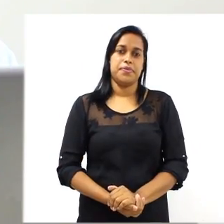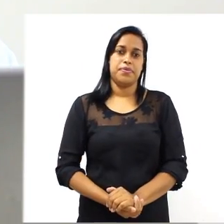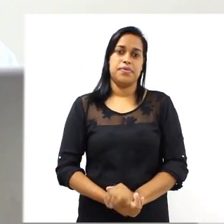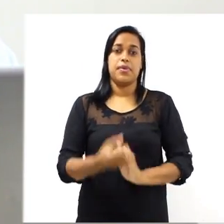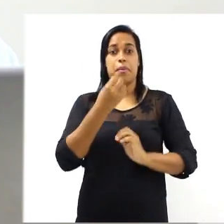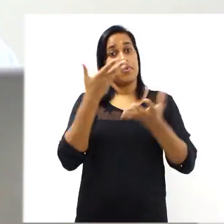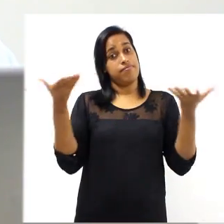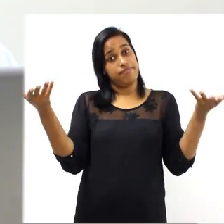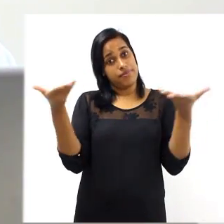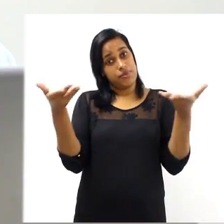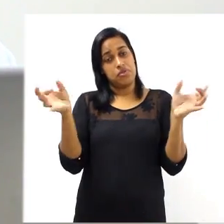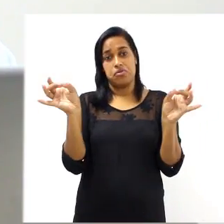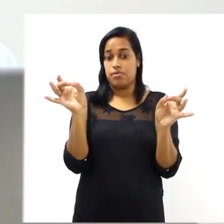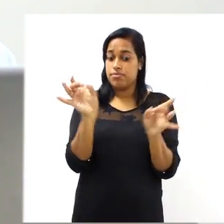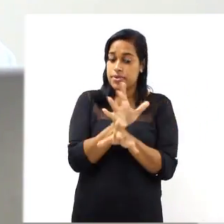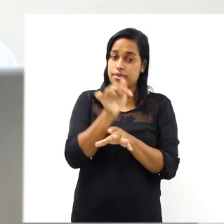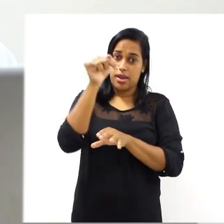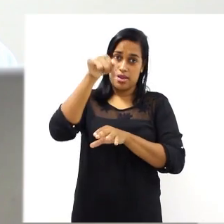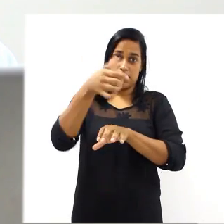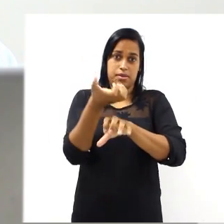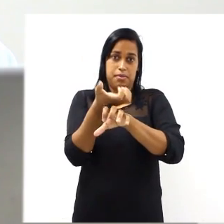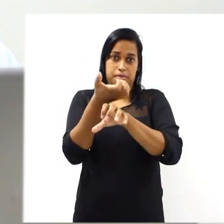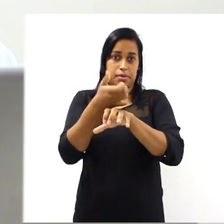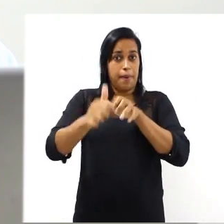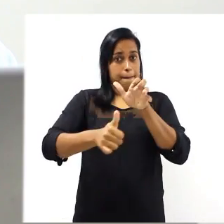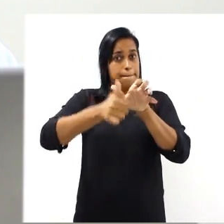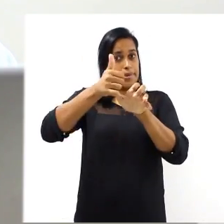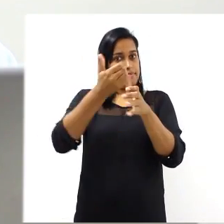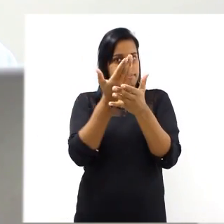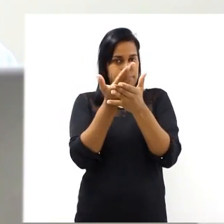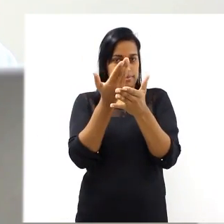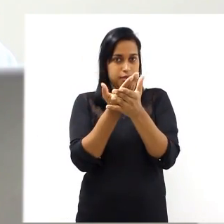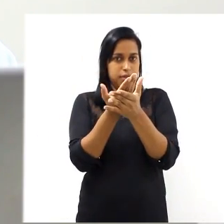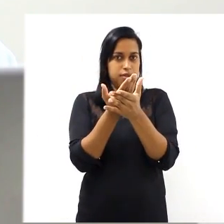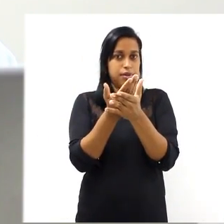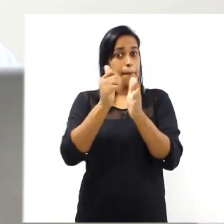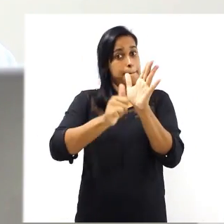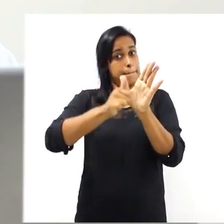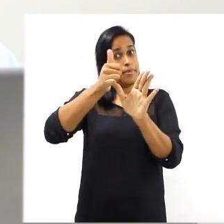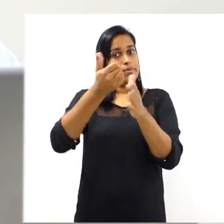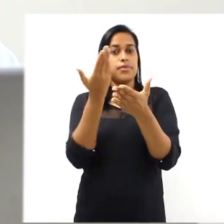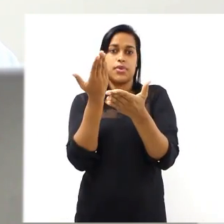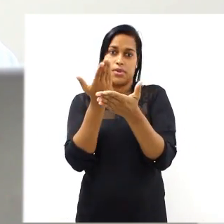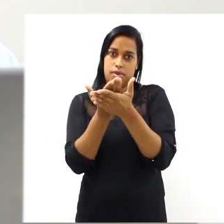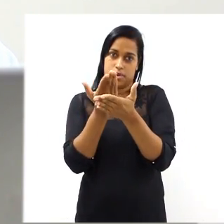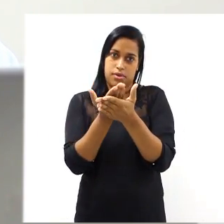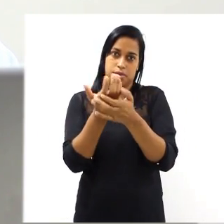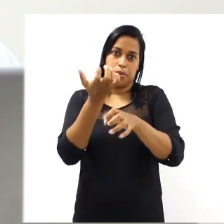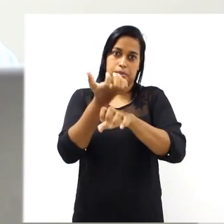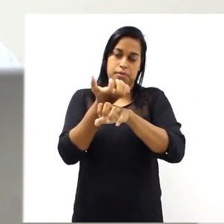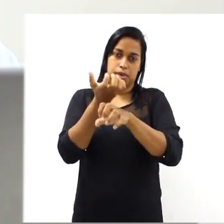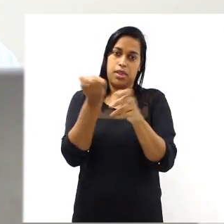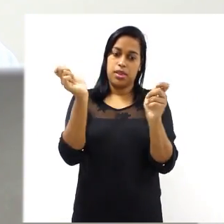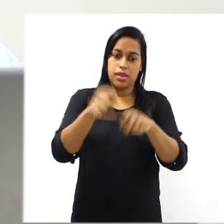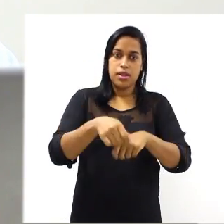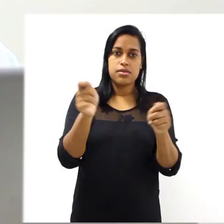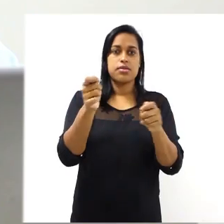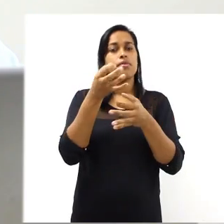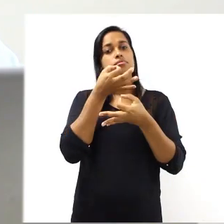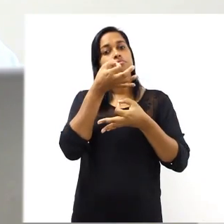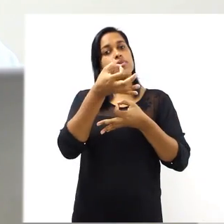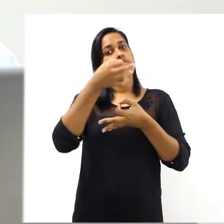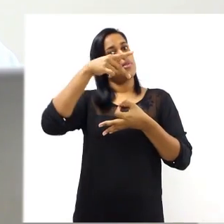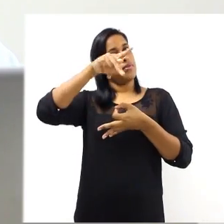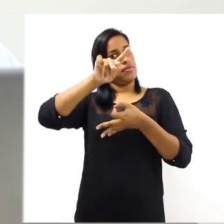Bom, por hoje é só, nós fechamos aqui a nossa primeira aula, a primeira competência, e sugiro